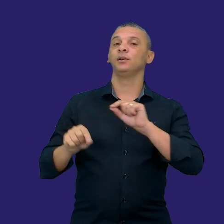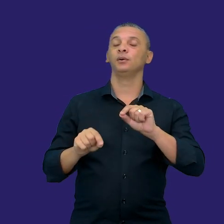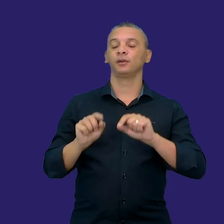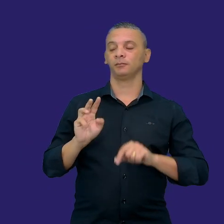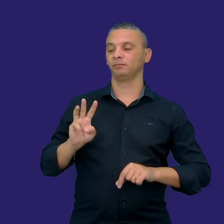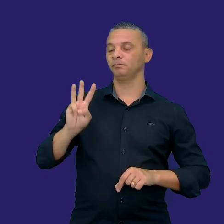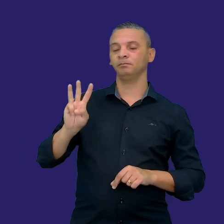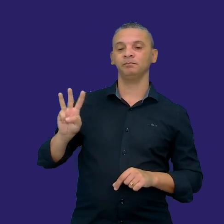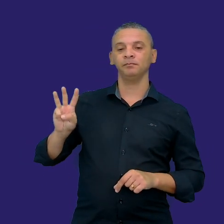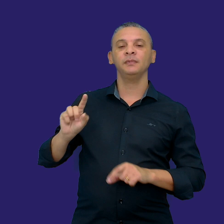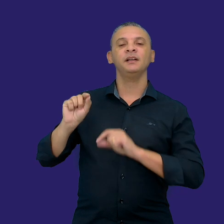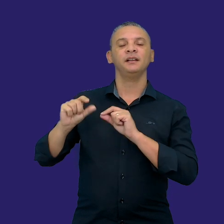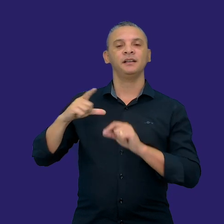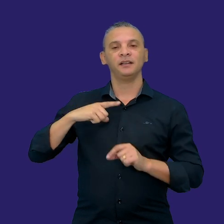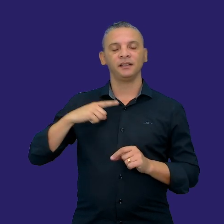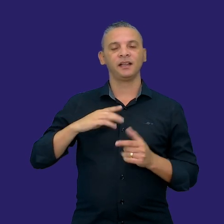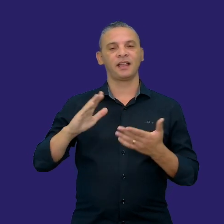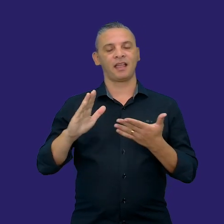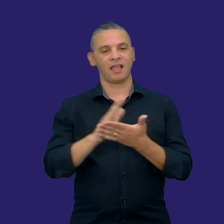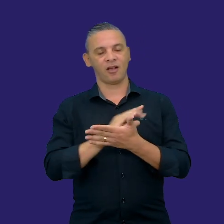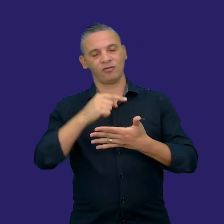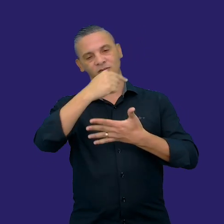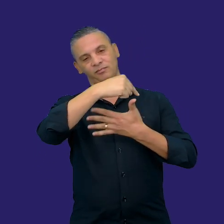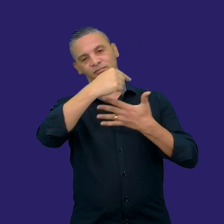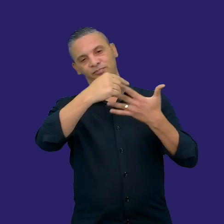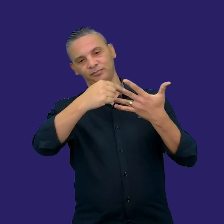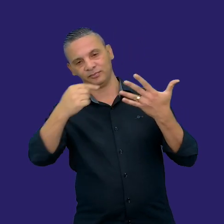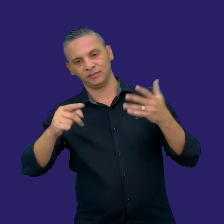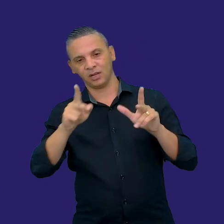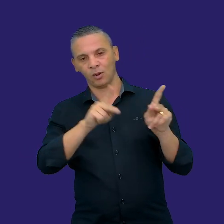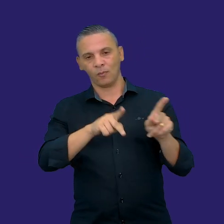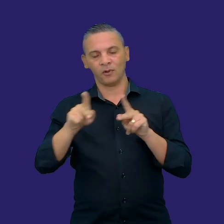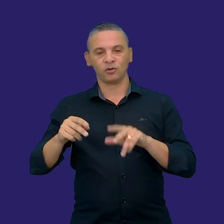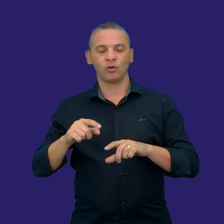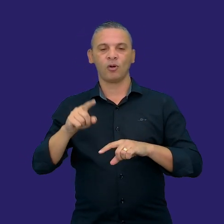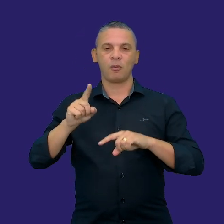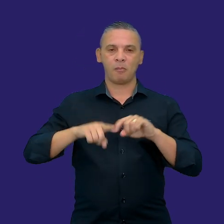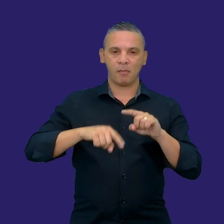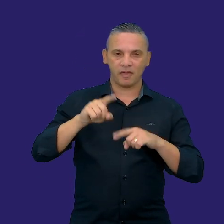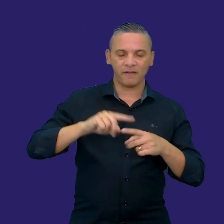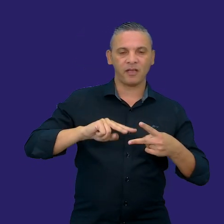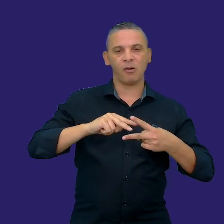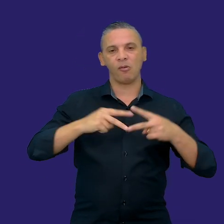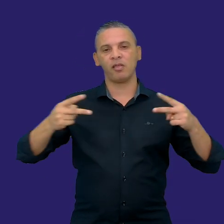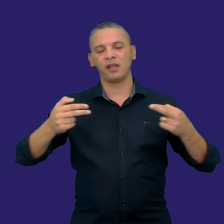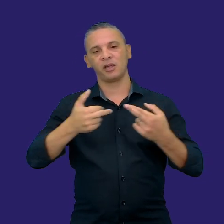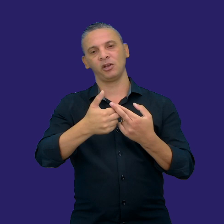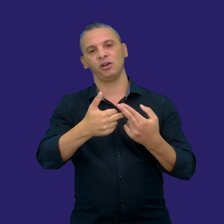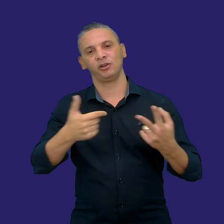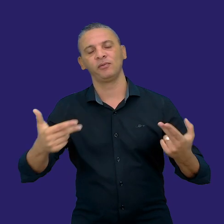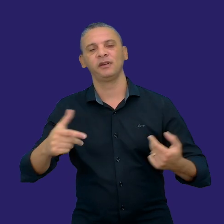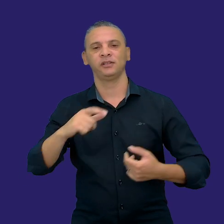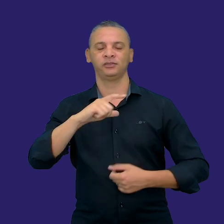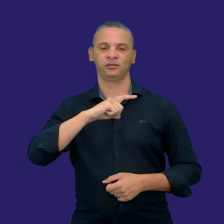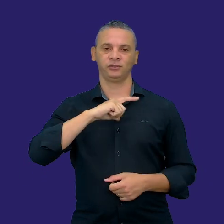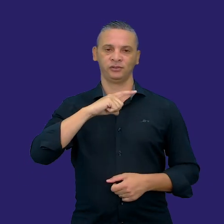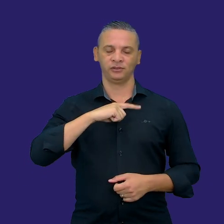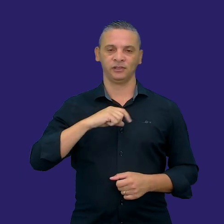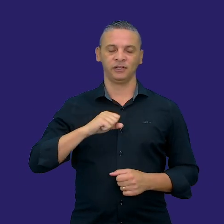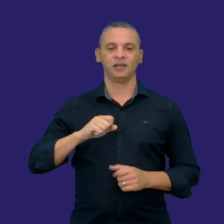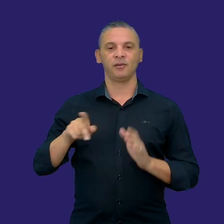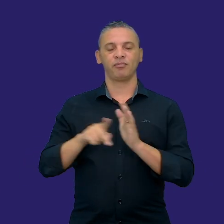site alguns links que levam os professores até o material do currículo em ação, entre outros materiais que a